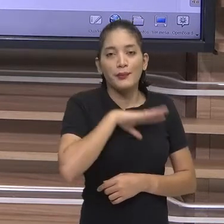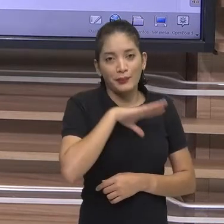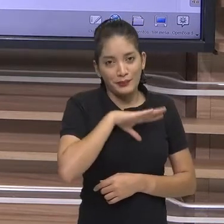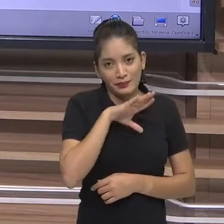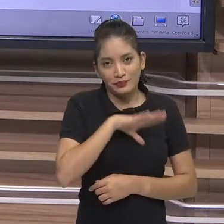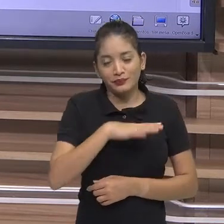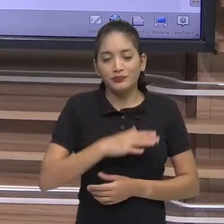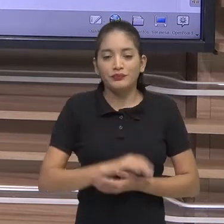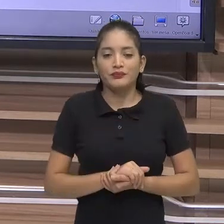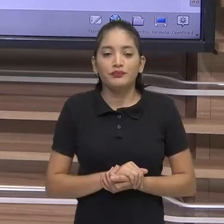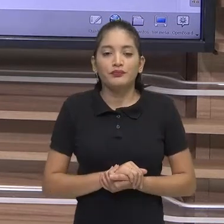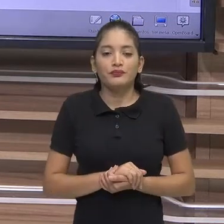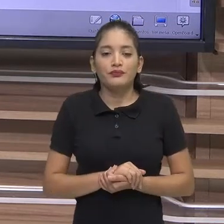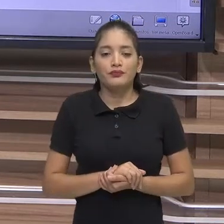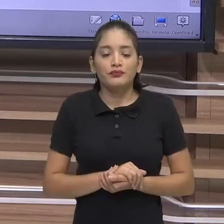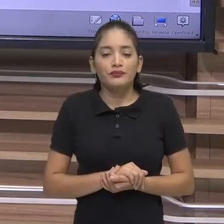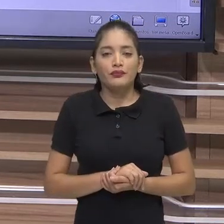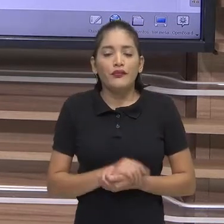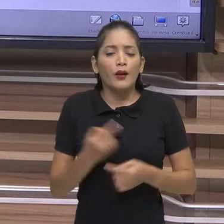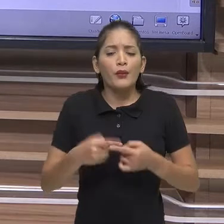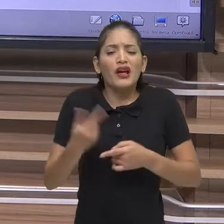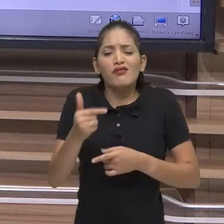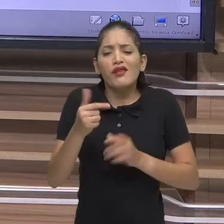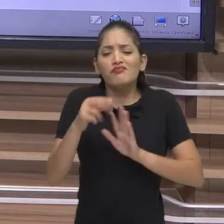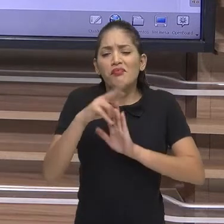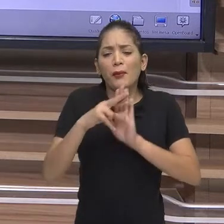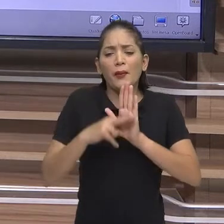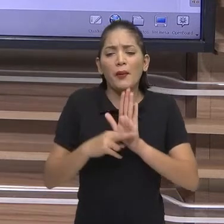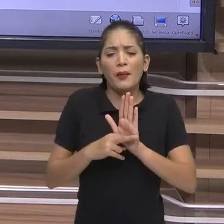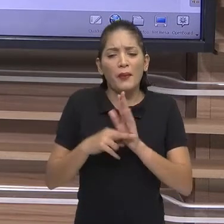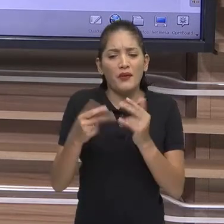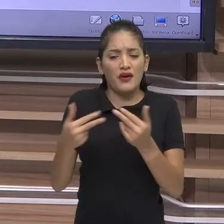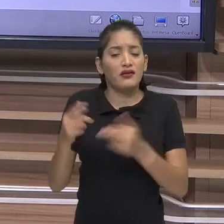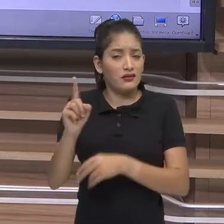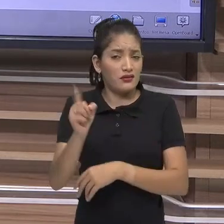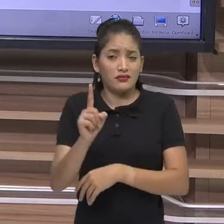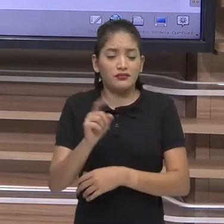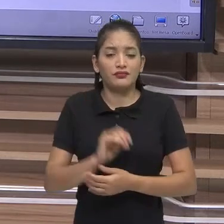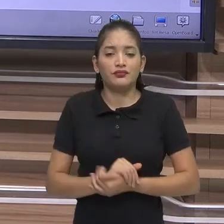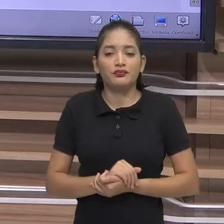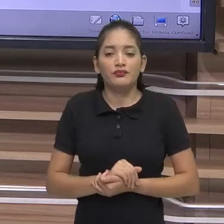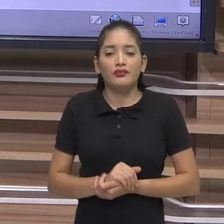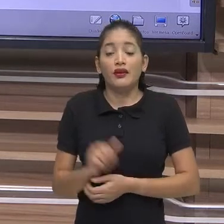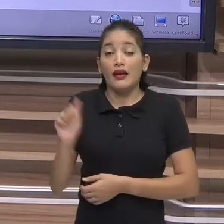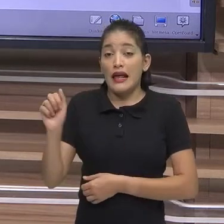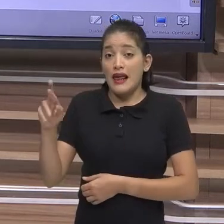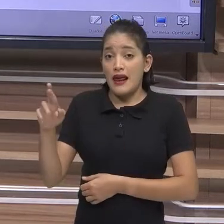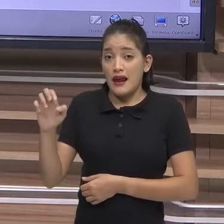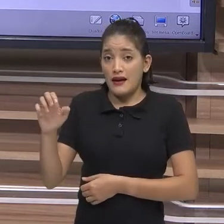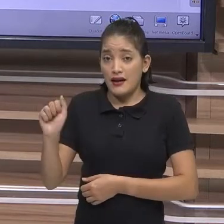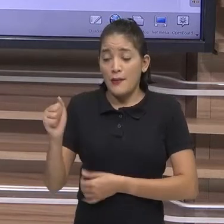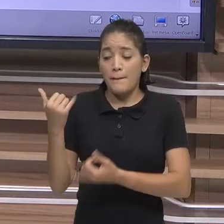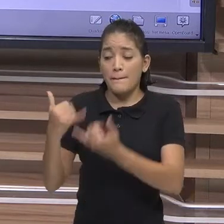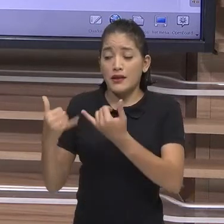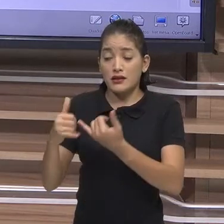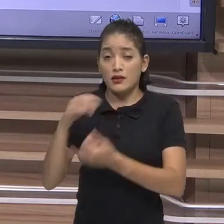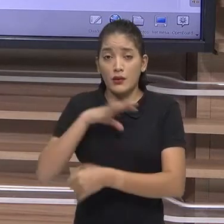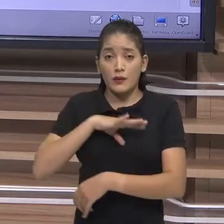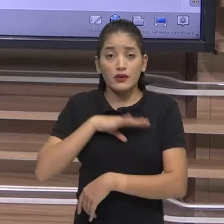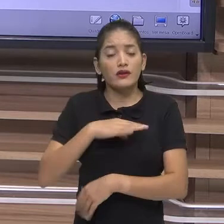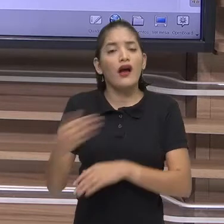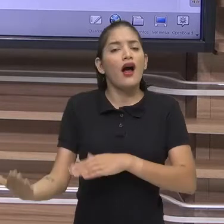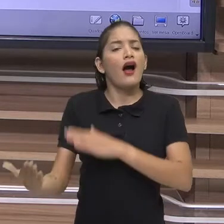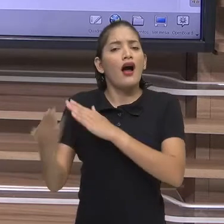bom? Porque tem menos regras mesmo. Então, area é uma palavra cognata que vai me ajudar